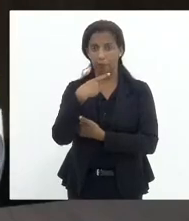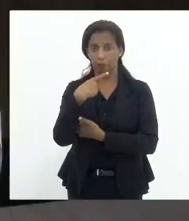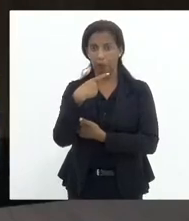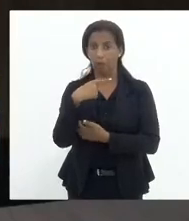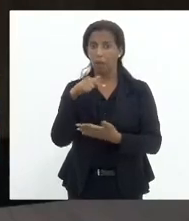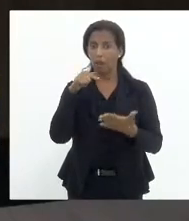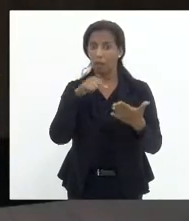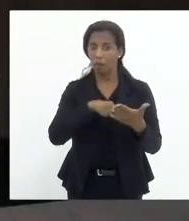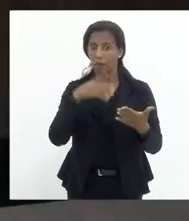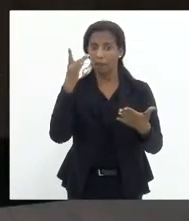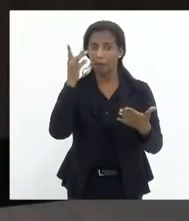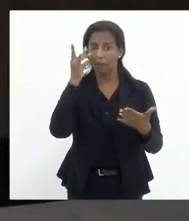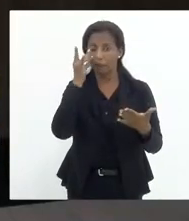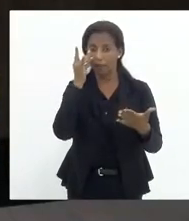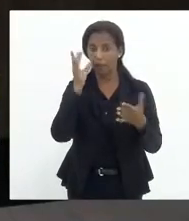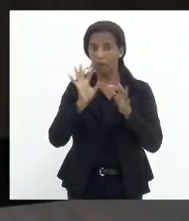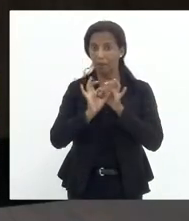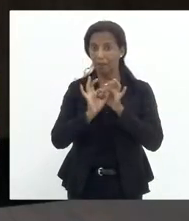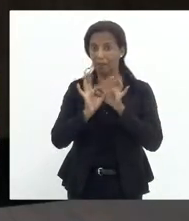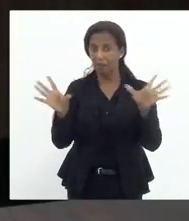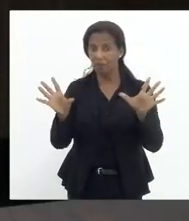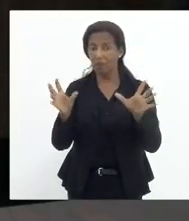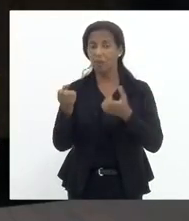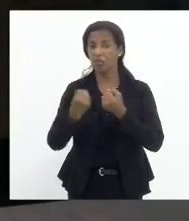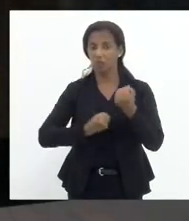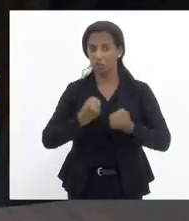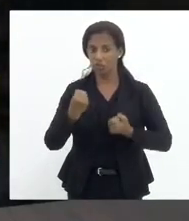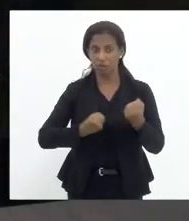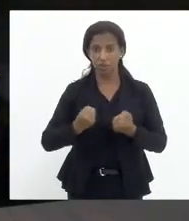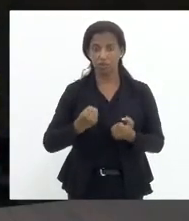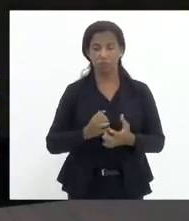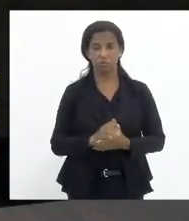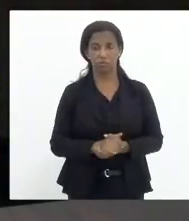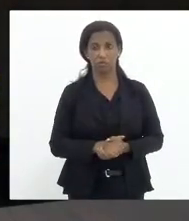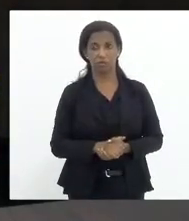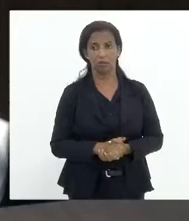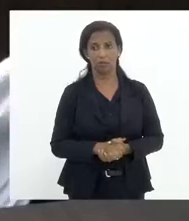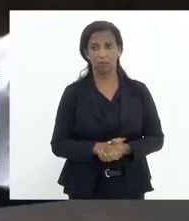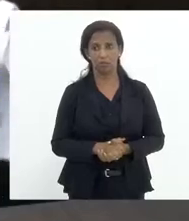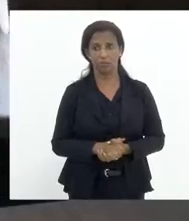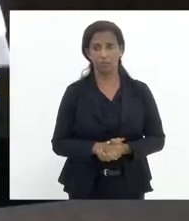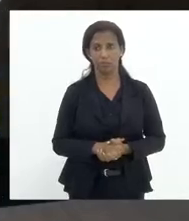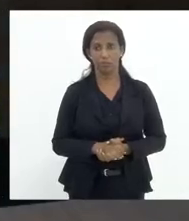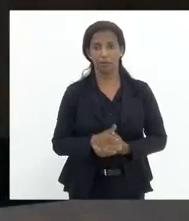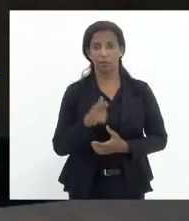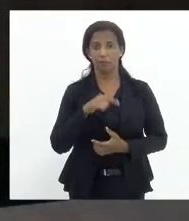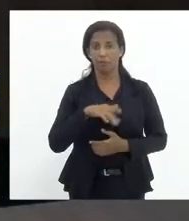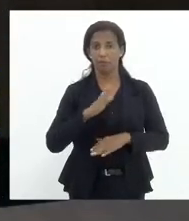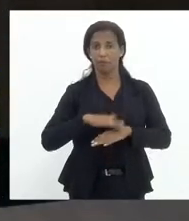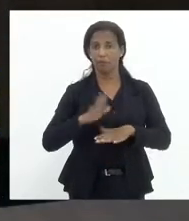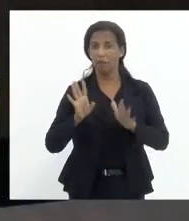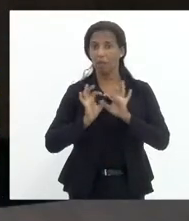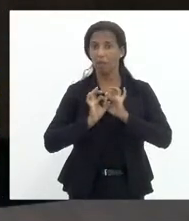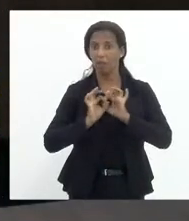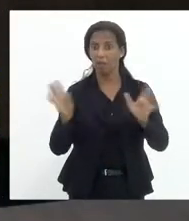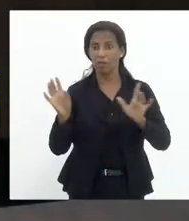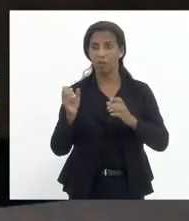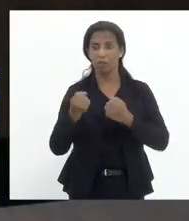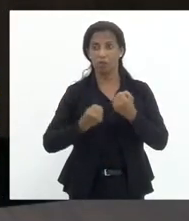específico que ele está autorizado a dirigir é autorizado